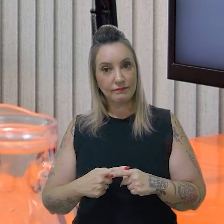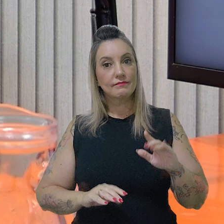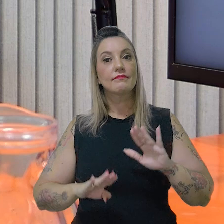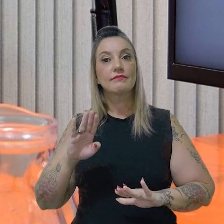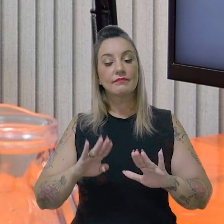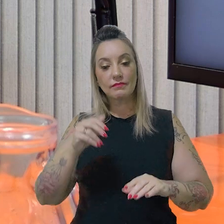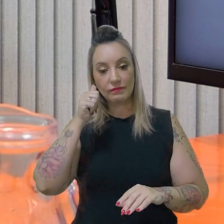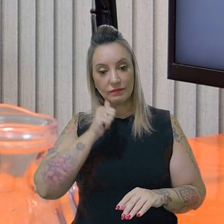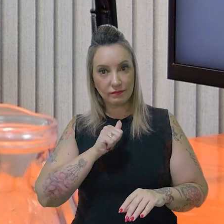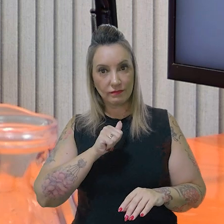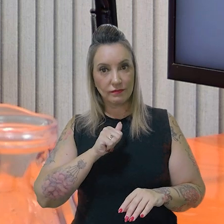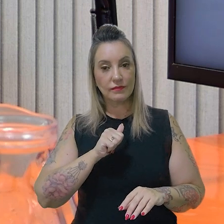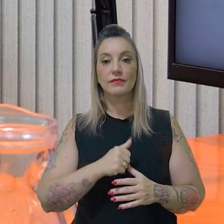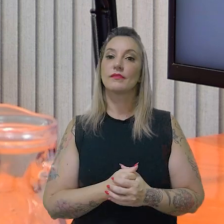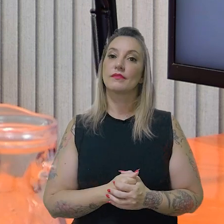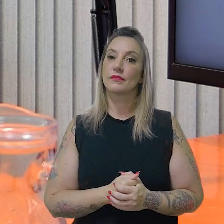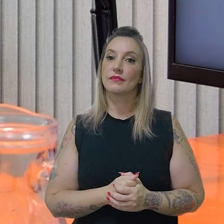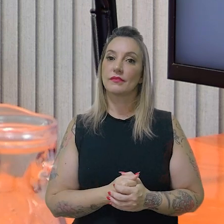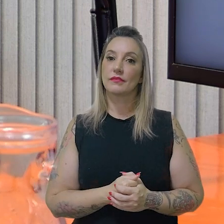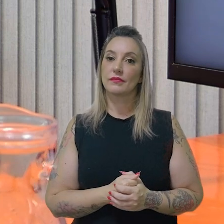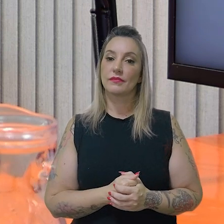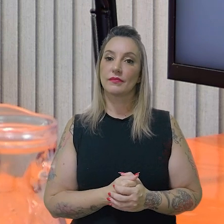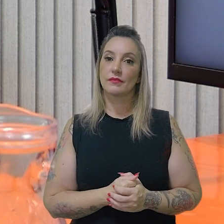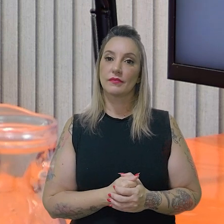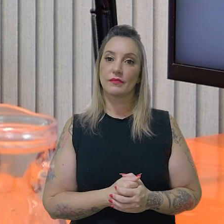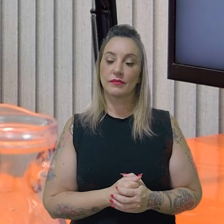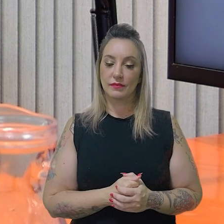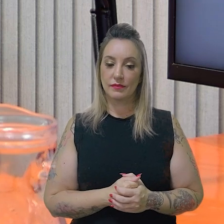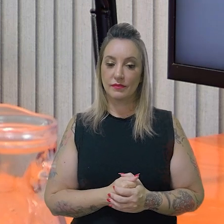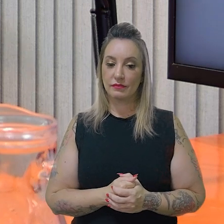são mulheres que tão eh